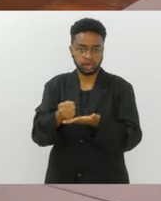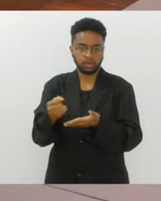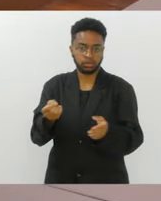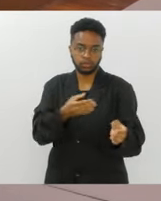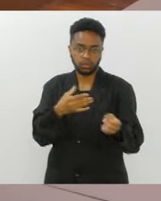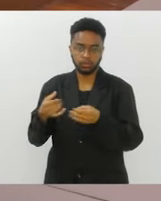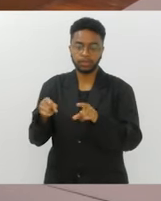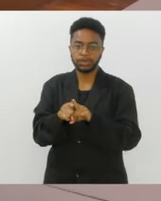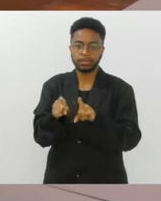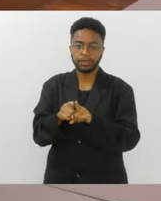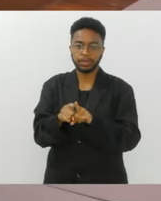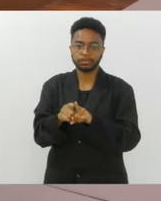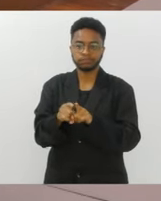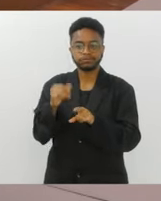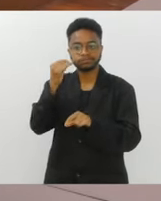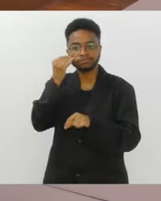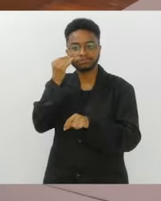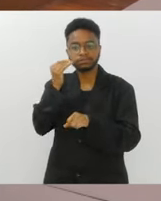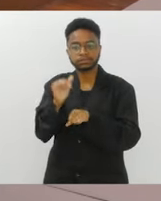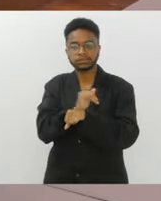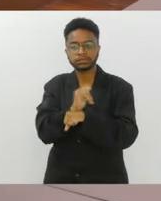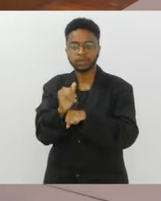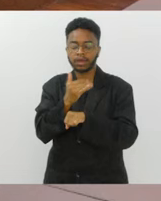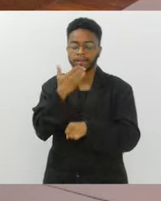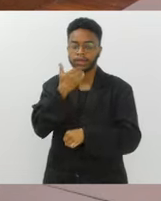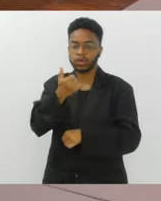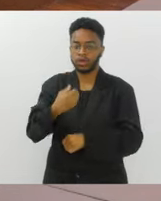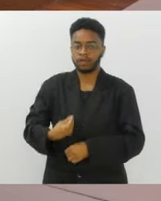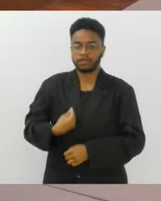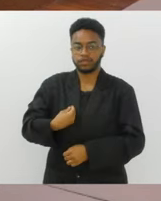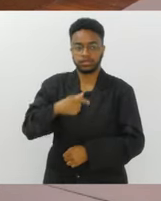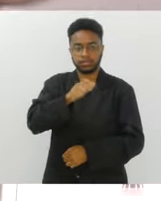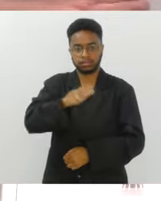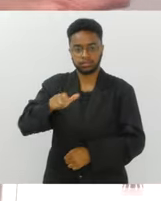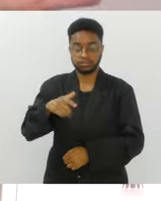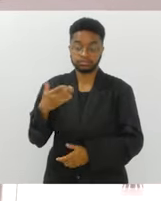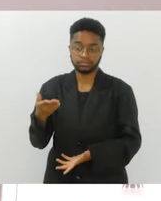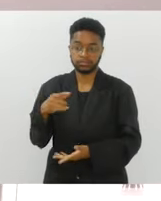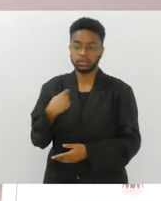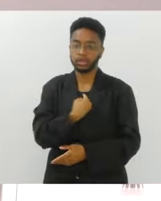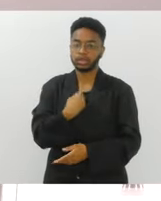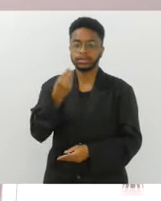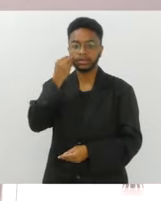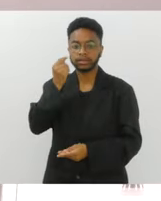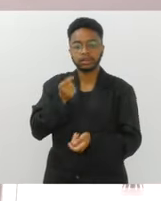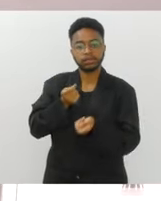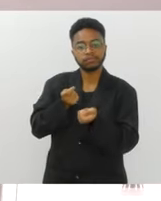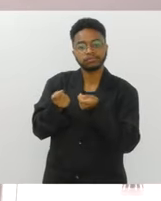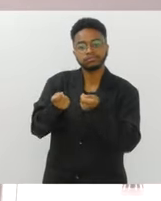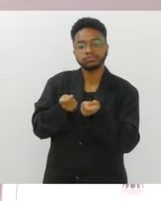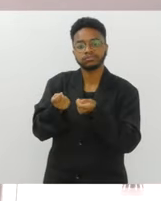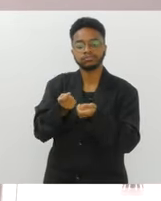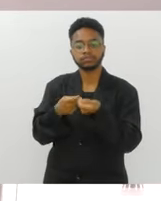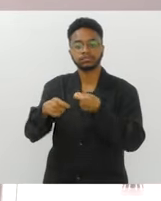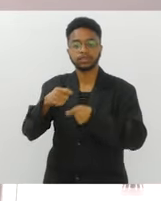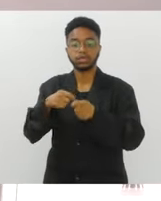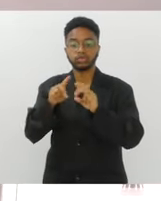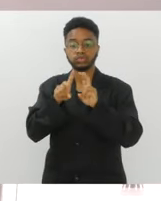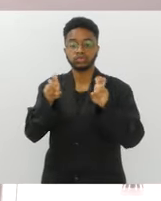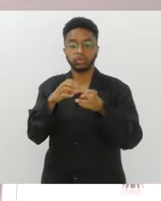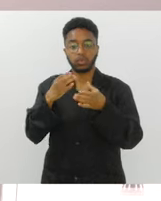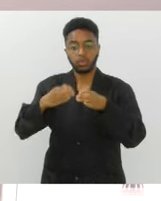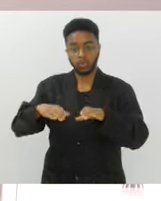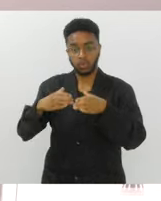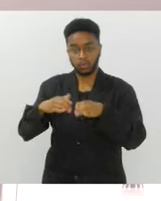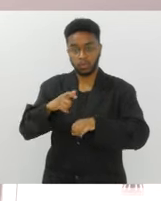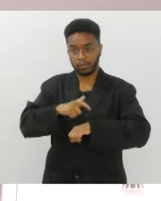vida do cidadão. Então, de fato, ter esse papel mediador. Quanto à questão do concurso público, deputado Luiz Paulo, quando